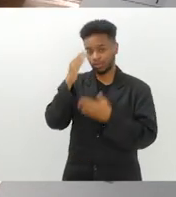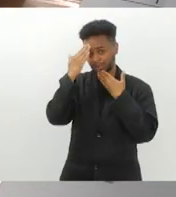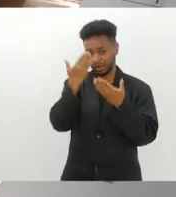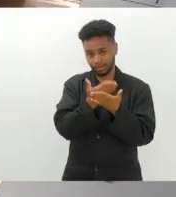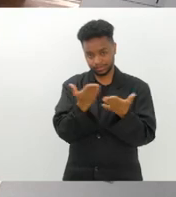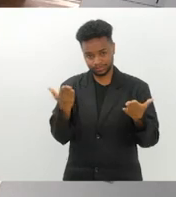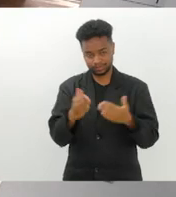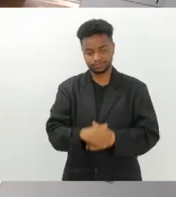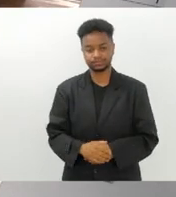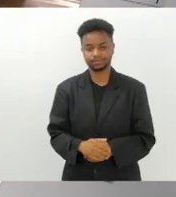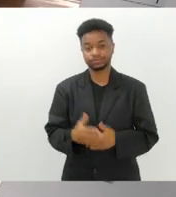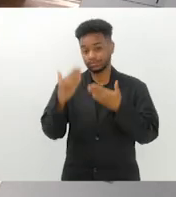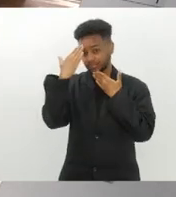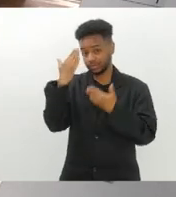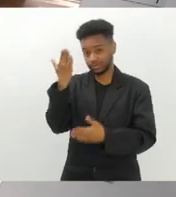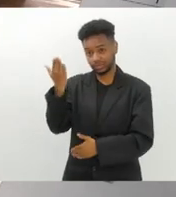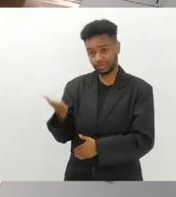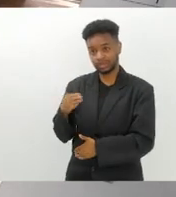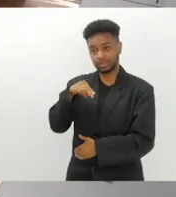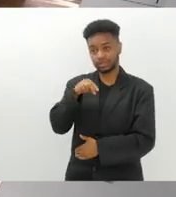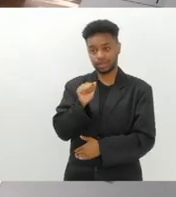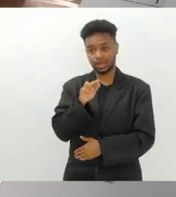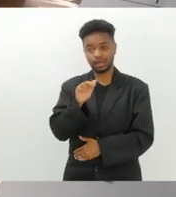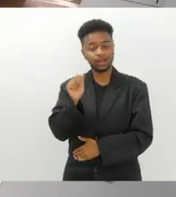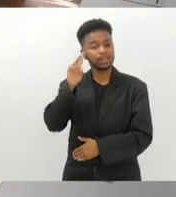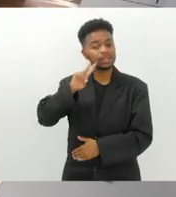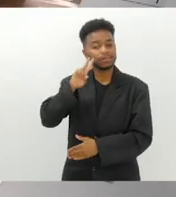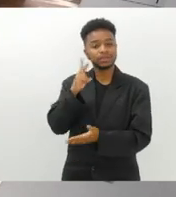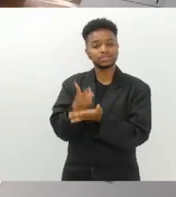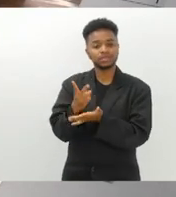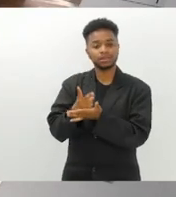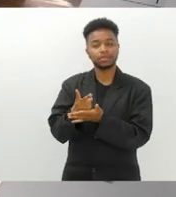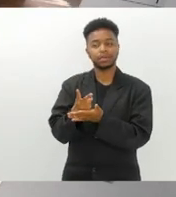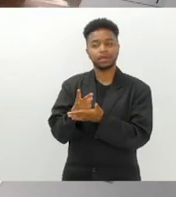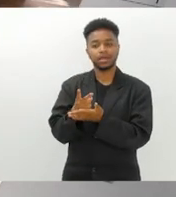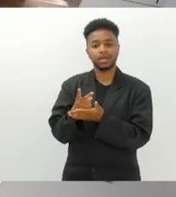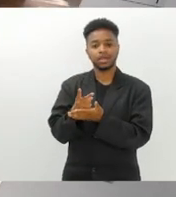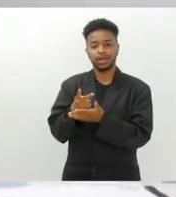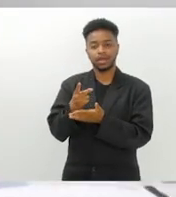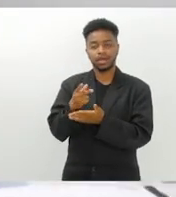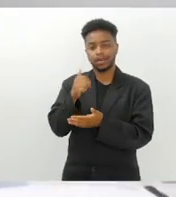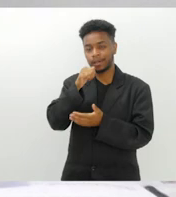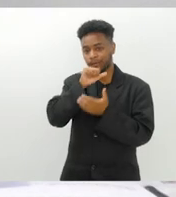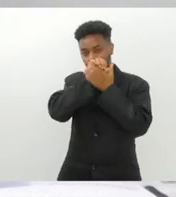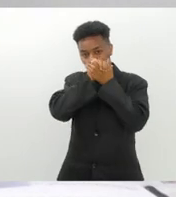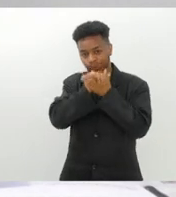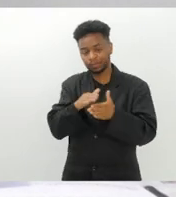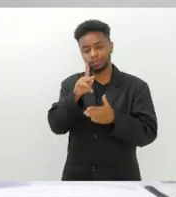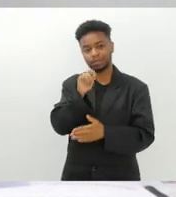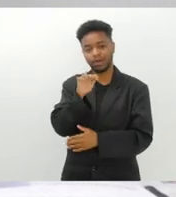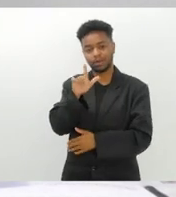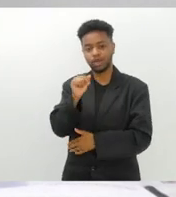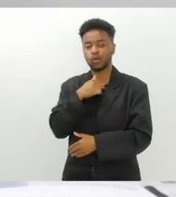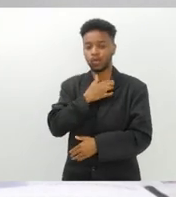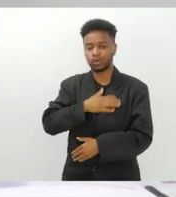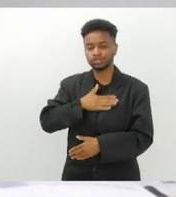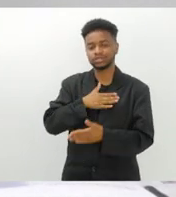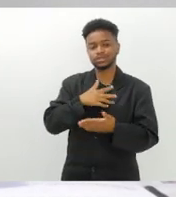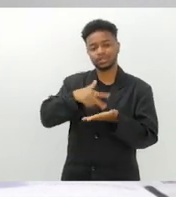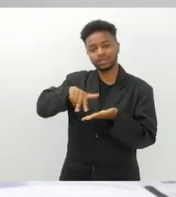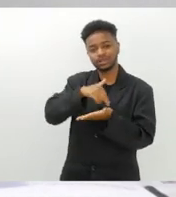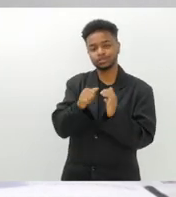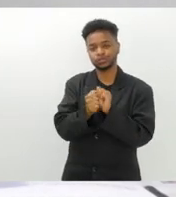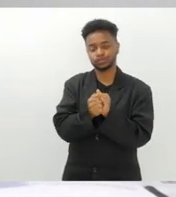você, Nara. Sempre lembrando a nossa mãe Paula aqui. Eu gosto de dançar com ela. Deixa eu dizer, eu